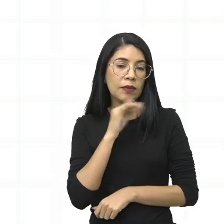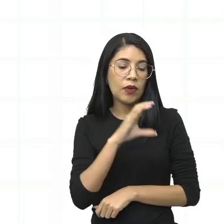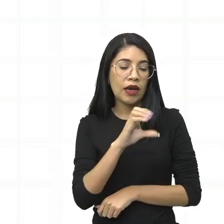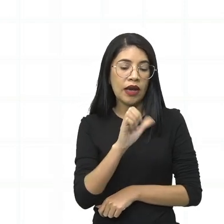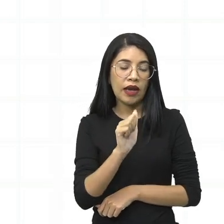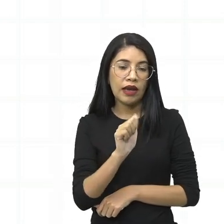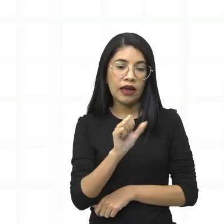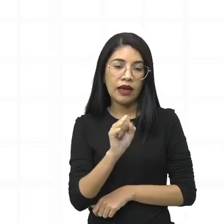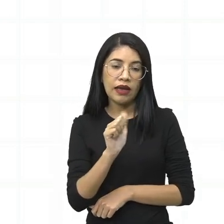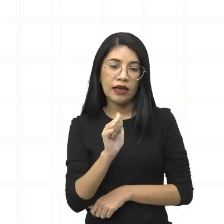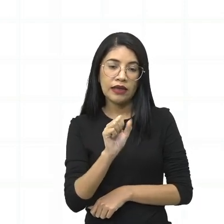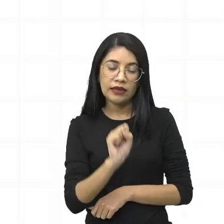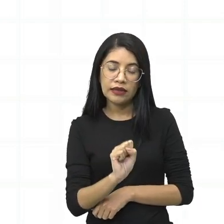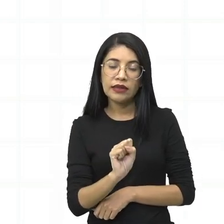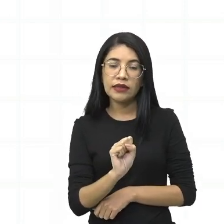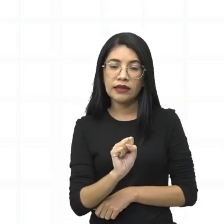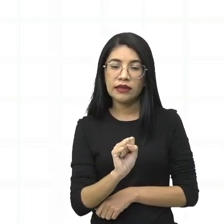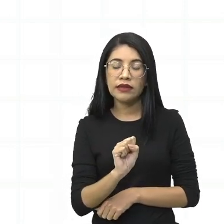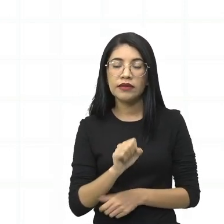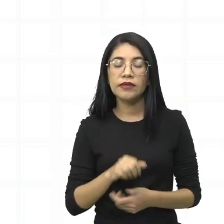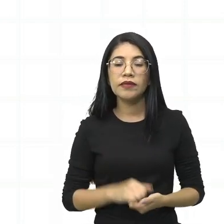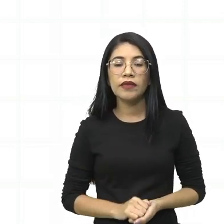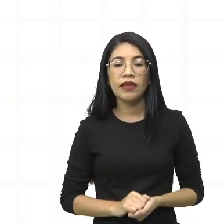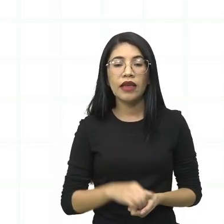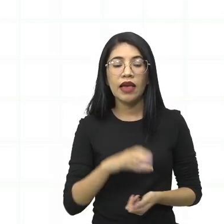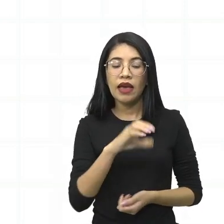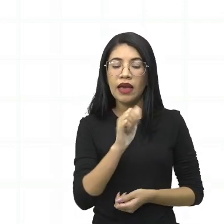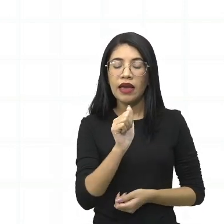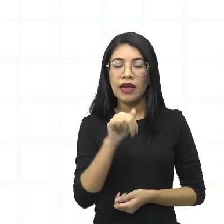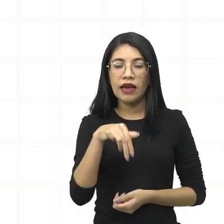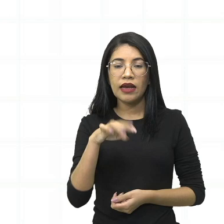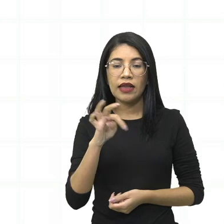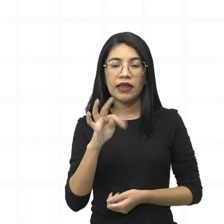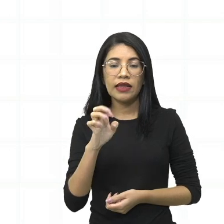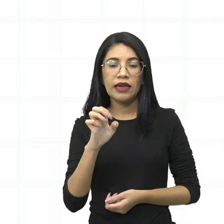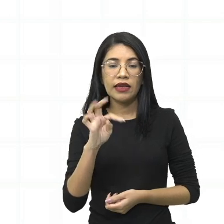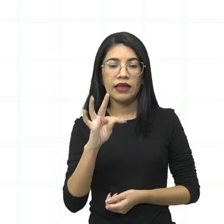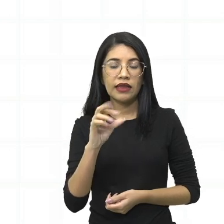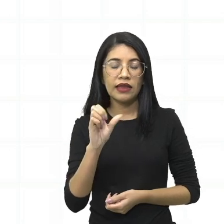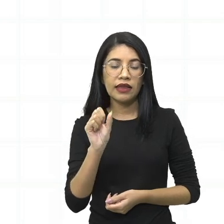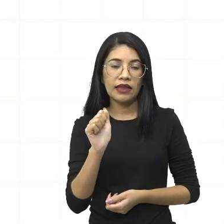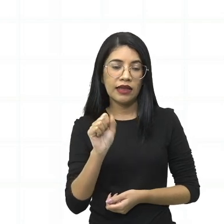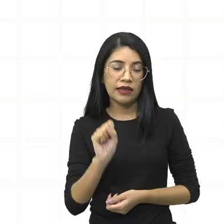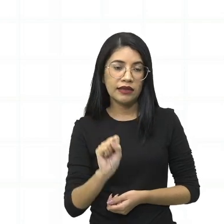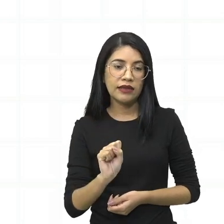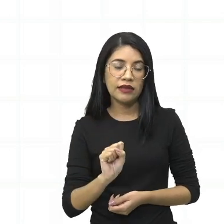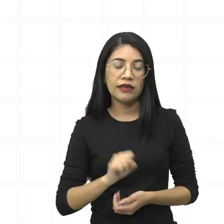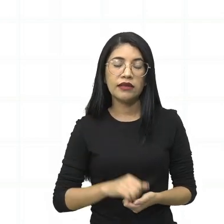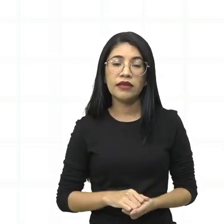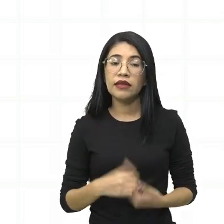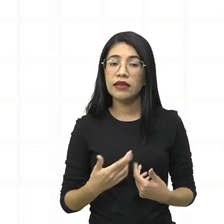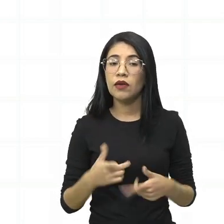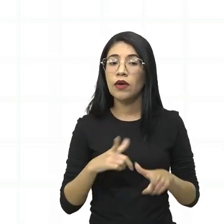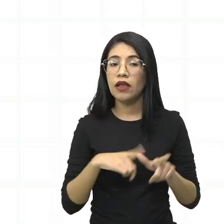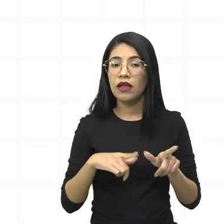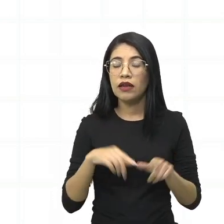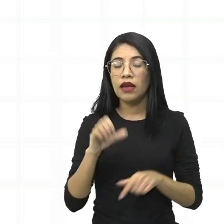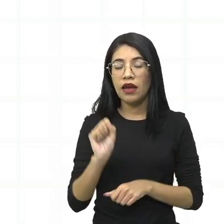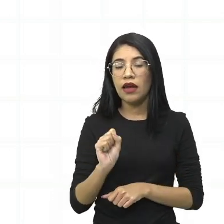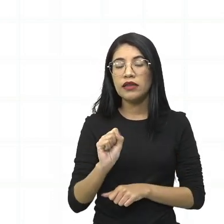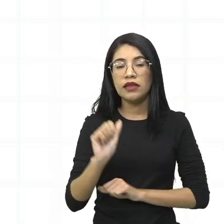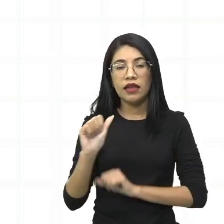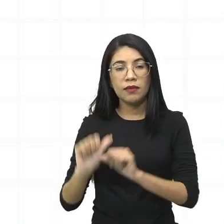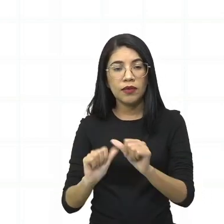eu vou ter casas. Se eu coloco na palavra caneta, eu vou ter canetas. Então, não terei mais no